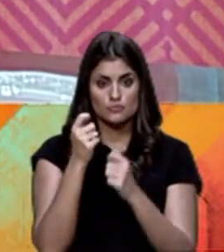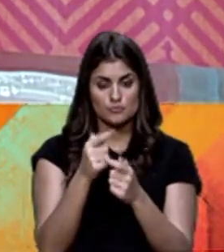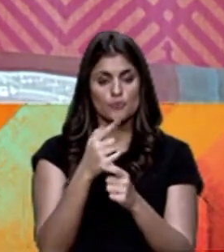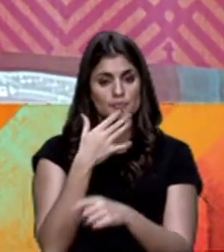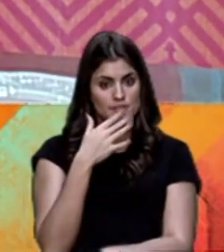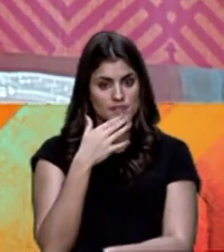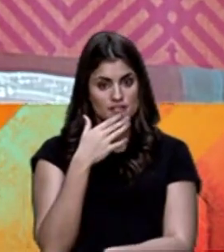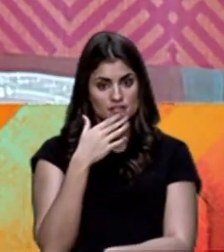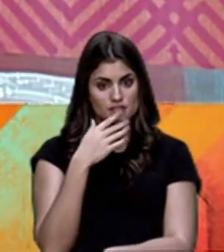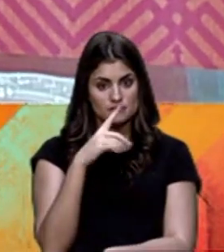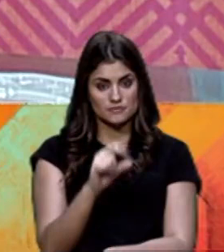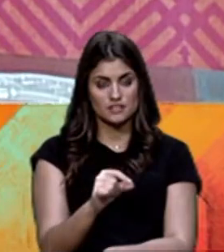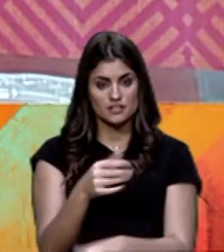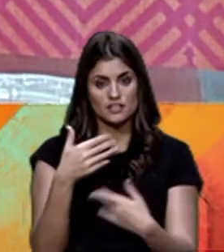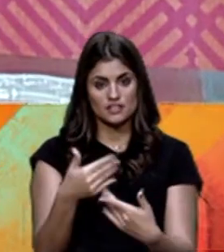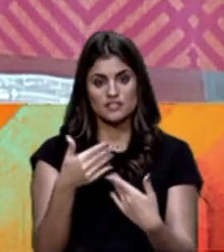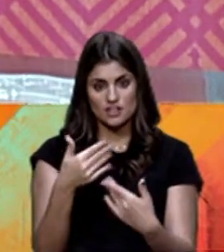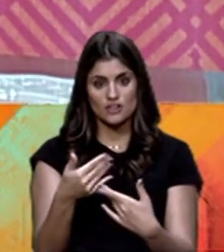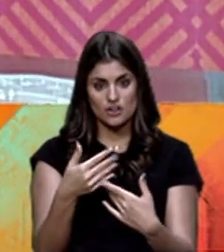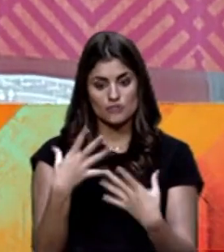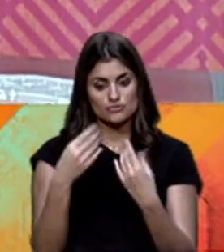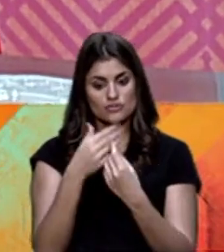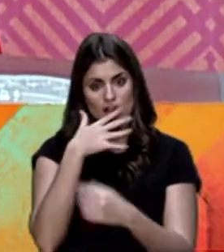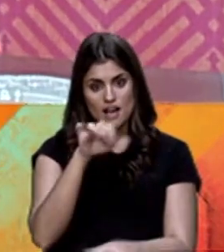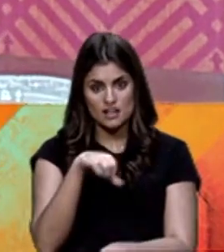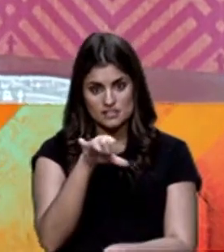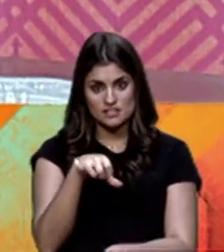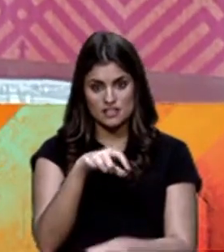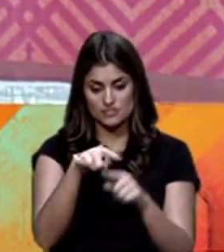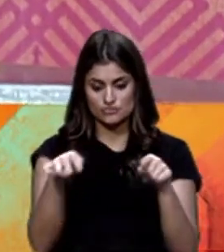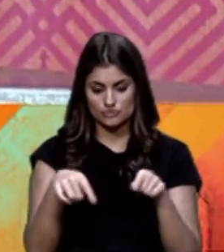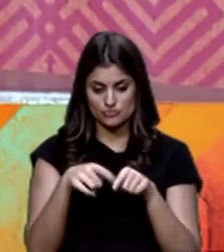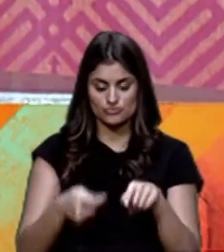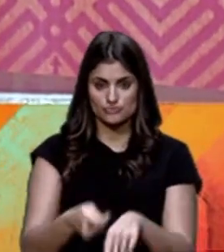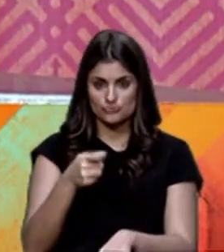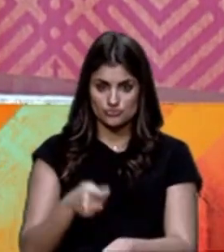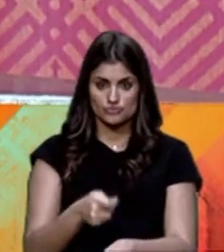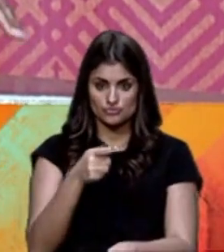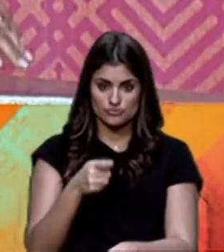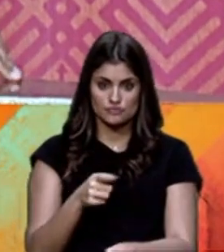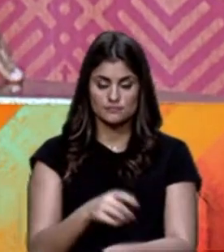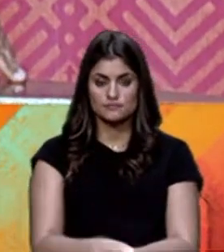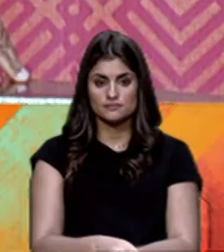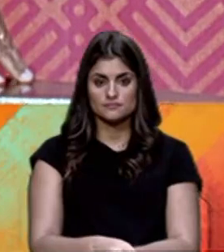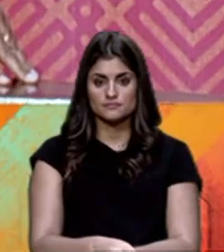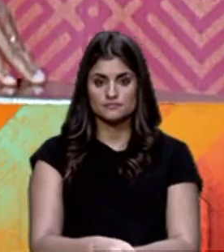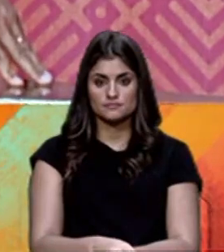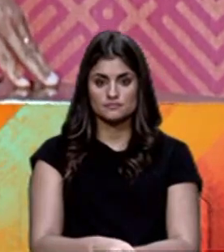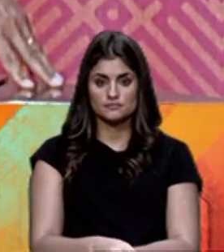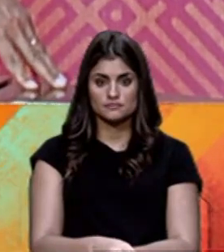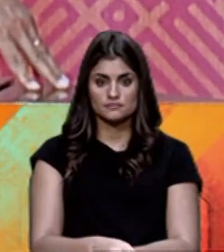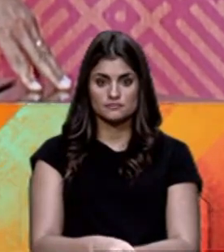picante. E agora vamos colocar azeite na frigideira. Muito bem, vamos a isso. É aqui que eu